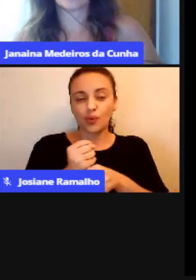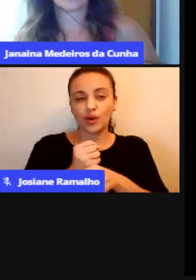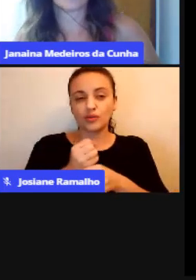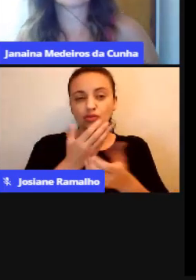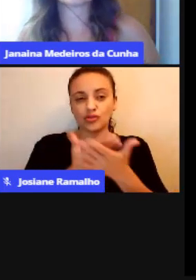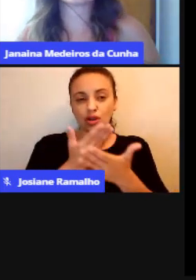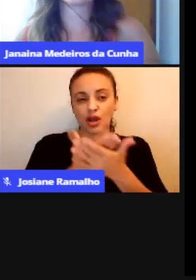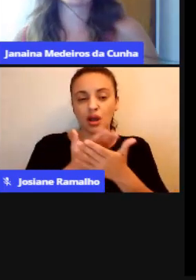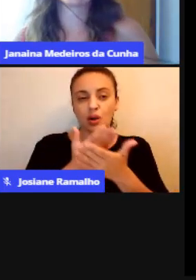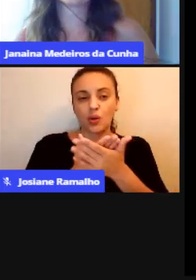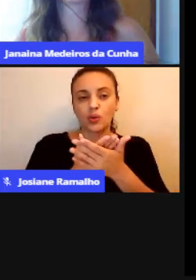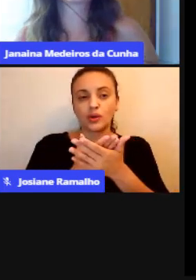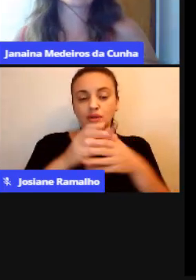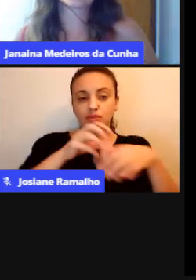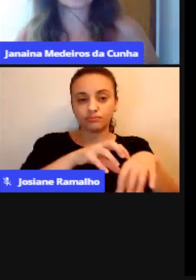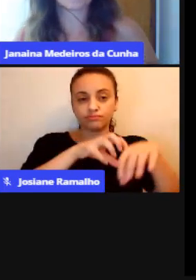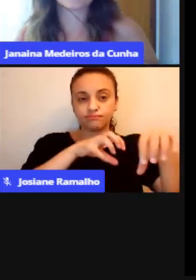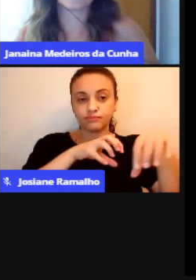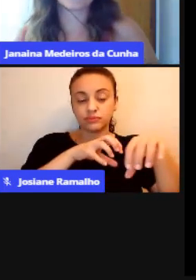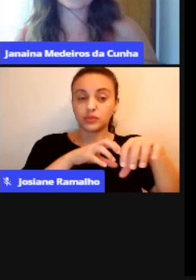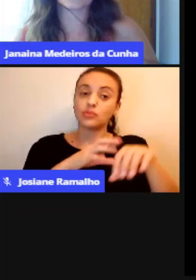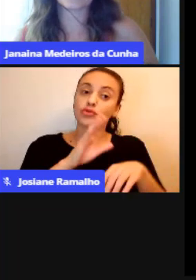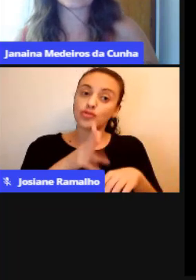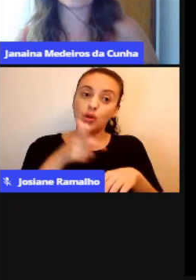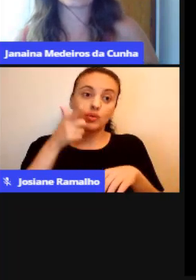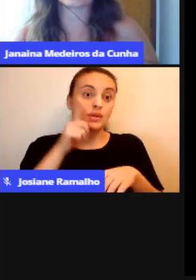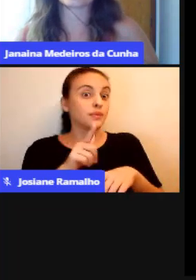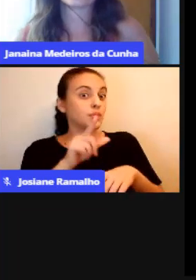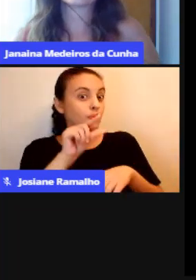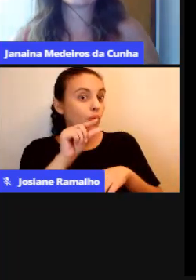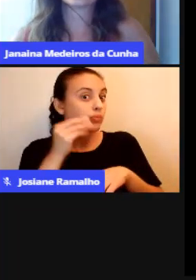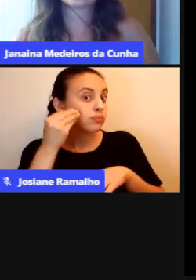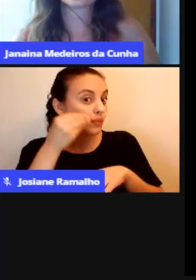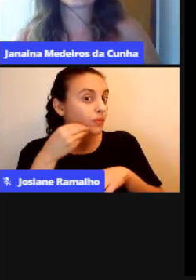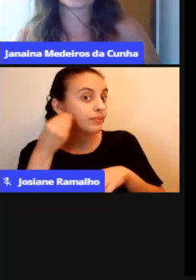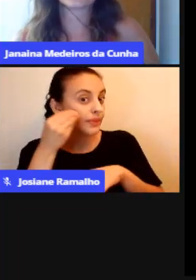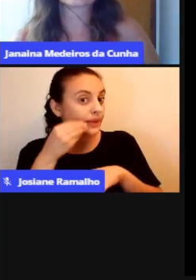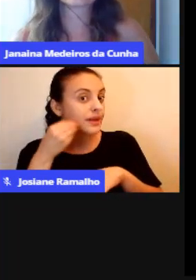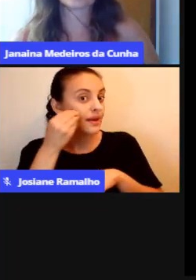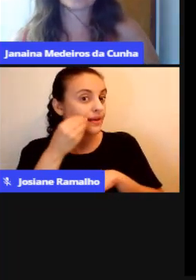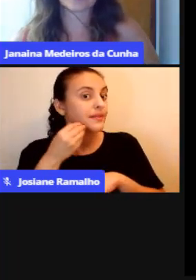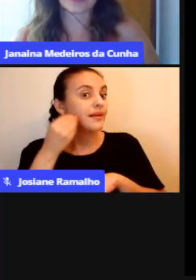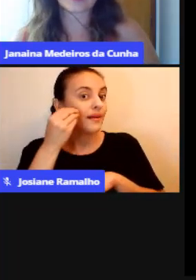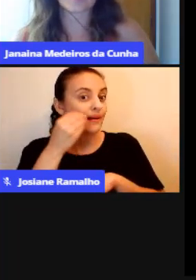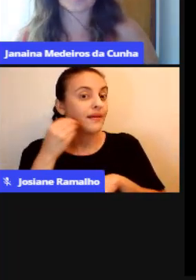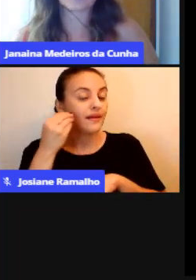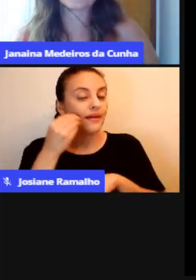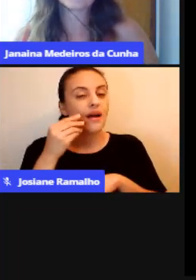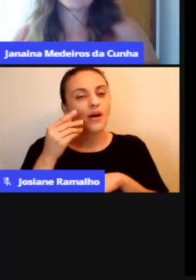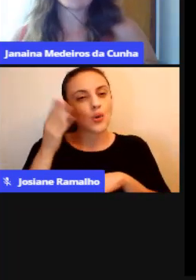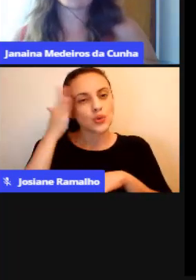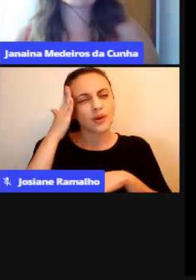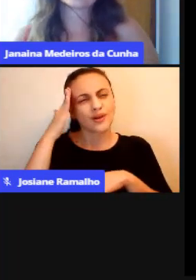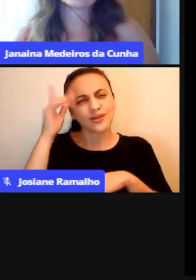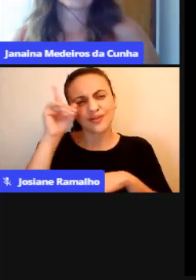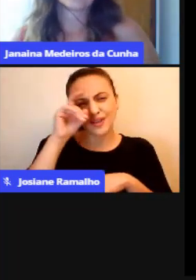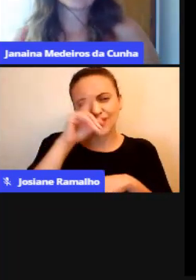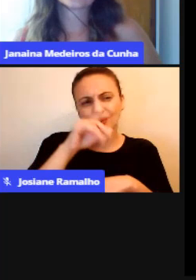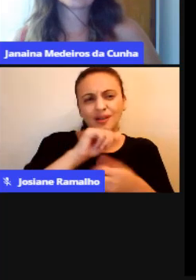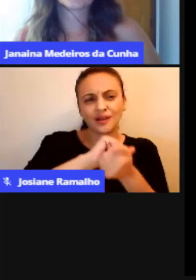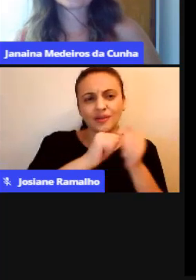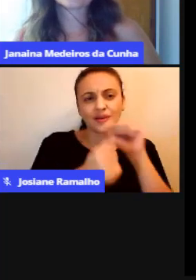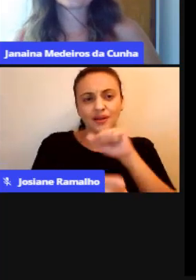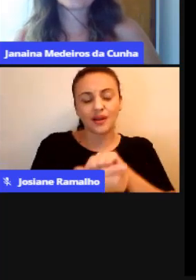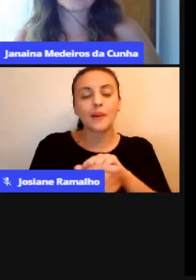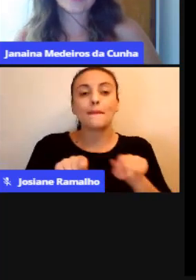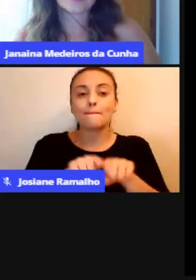né, de aula remota, então a gente já tem uma certa experiência nisso, né, apesar que é difícil a gente estar se adaptando a esse momento, mas a gente já